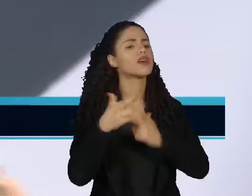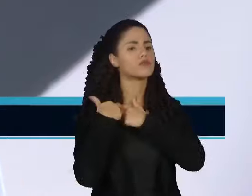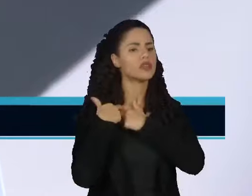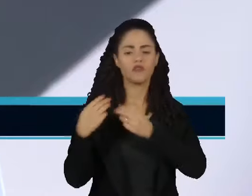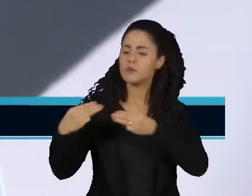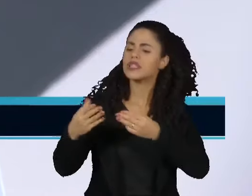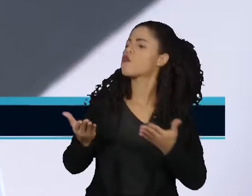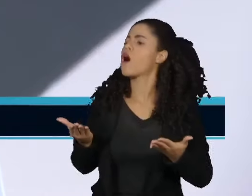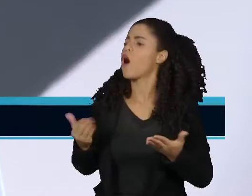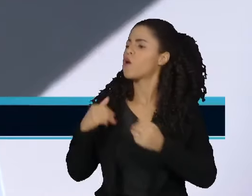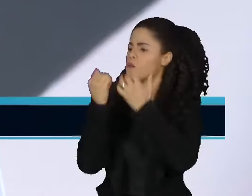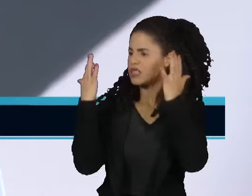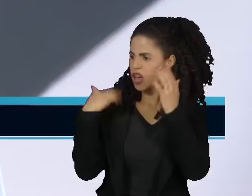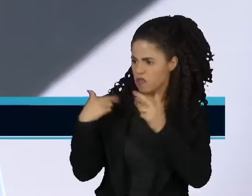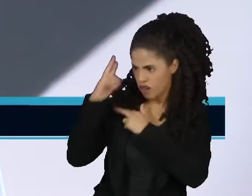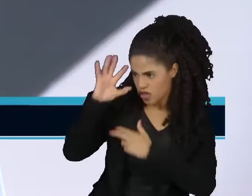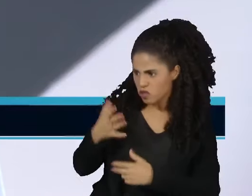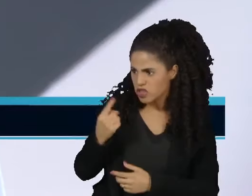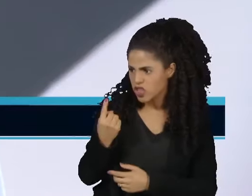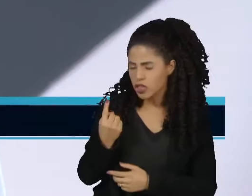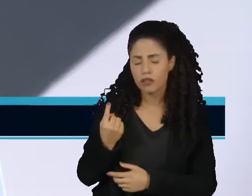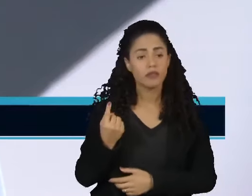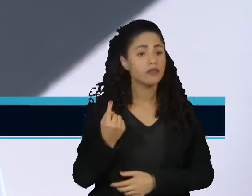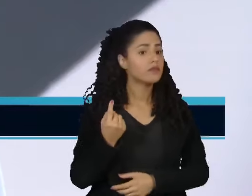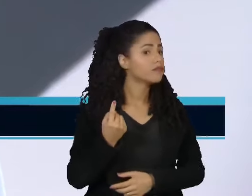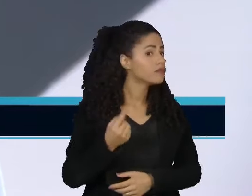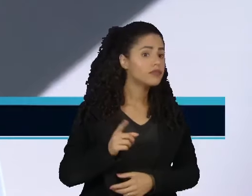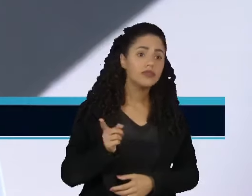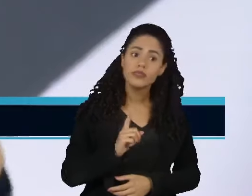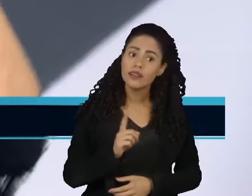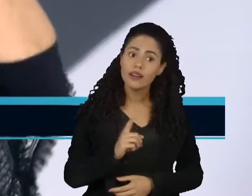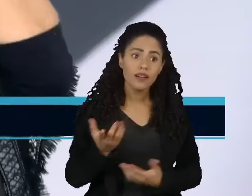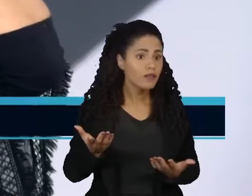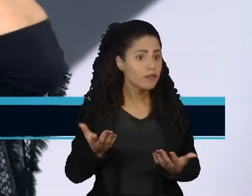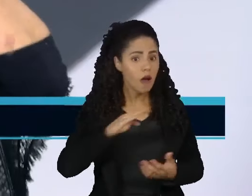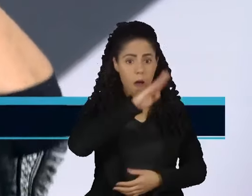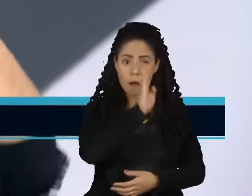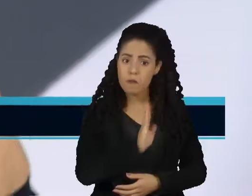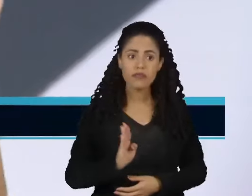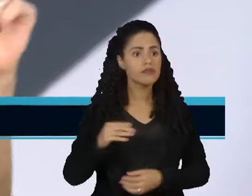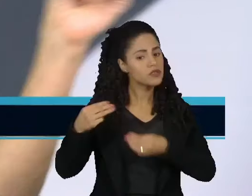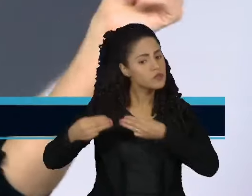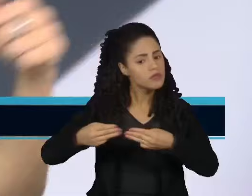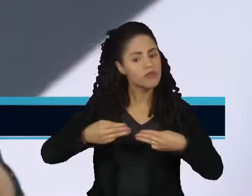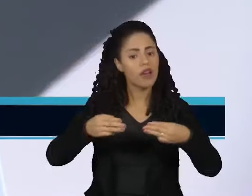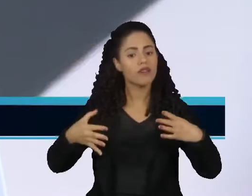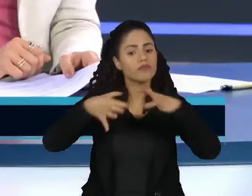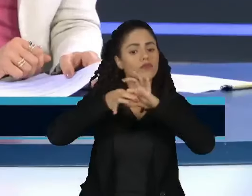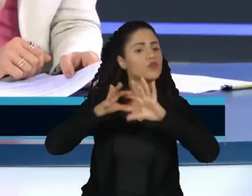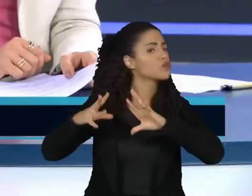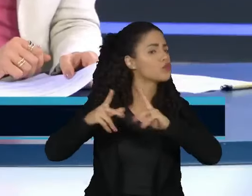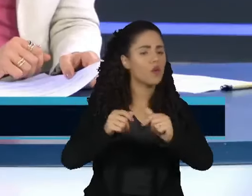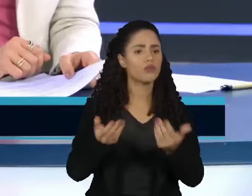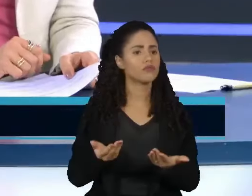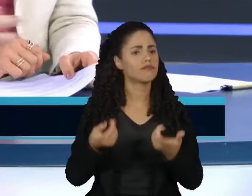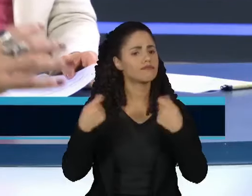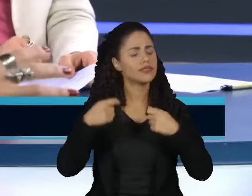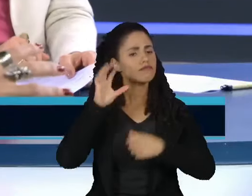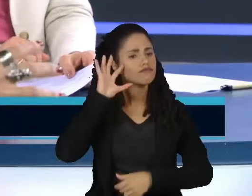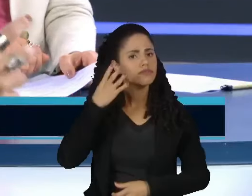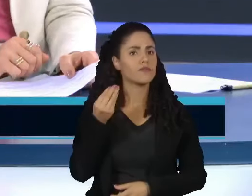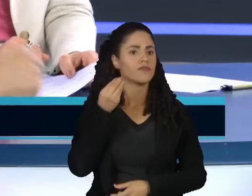Ministério? É o Ministério do Meio Ambiente que vai resolver isso sozinho? Não é o Ministério do Meio Ambiente. Você tem que mudar um conjunto de ações, como entrar, não não